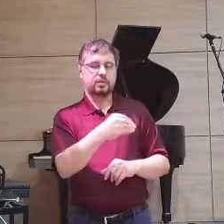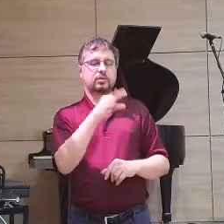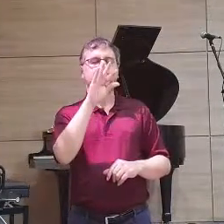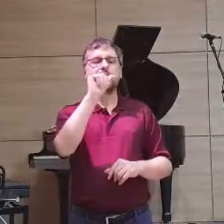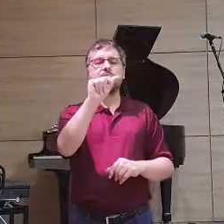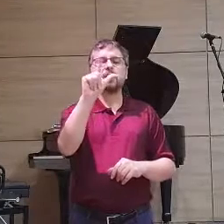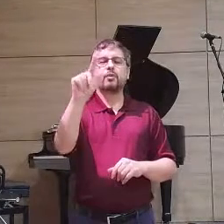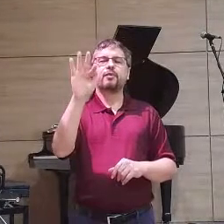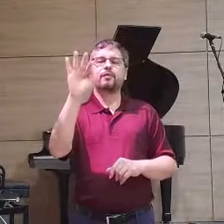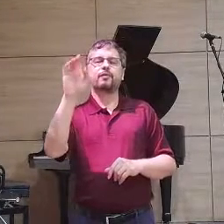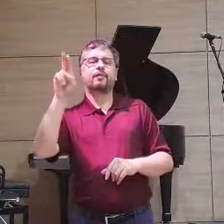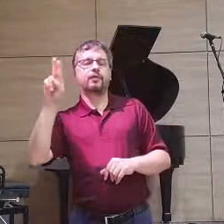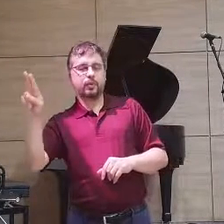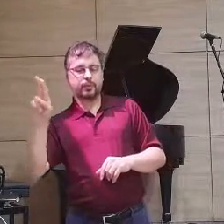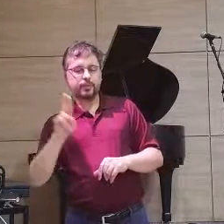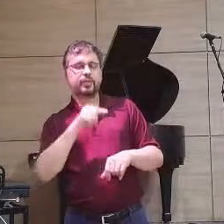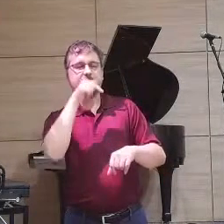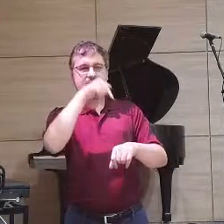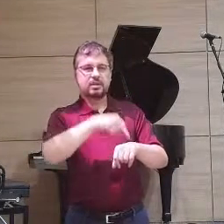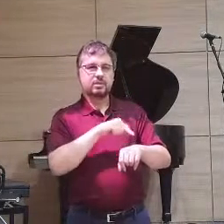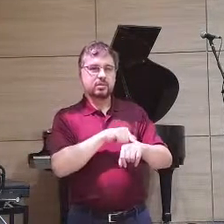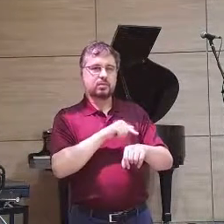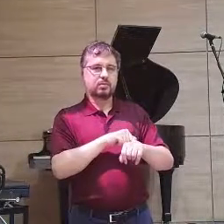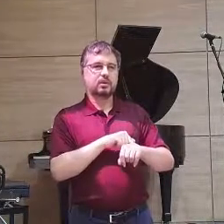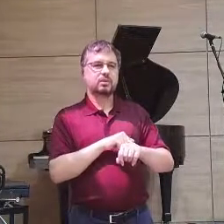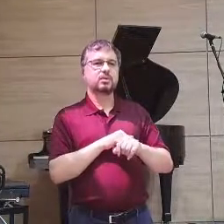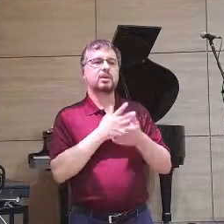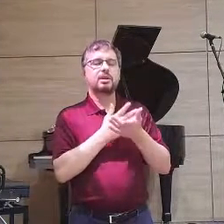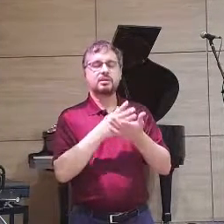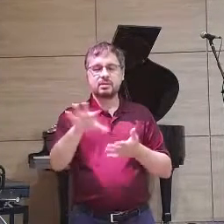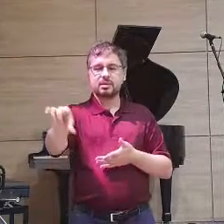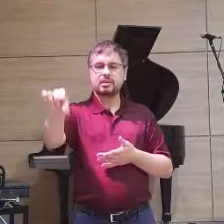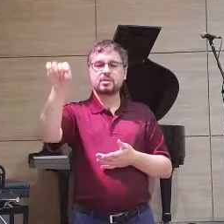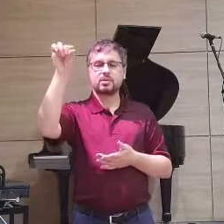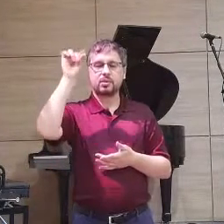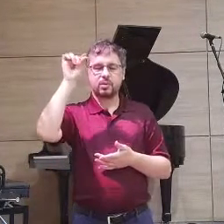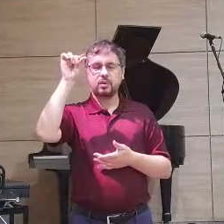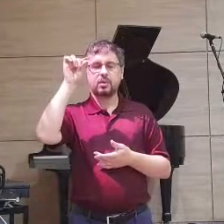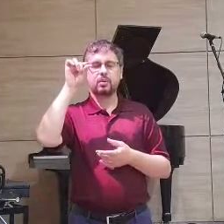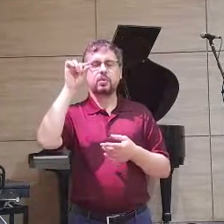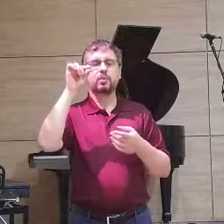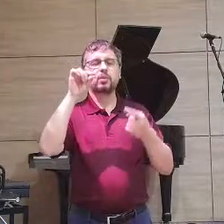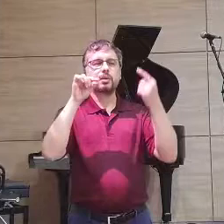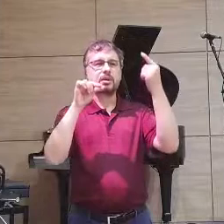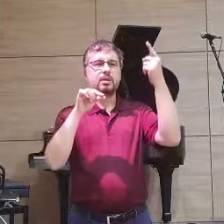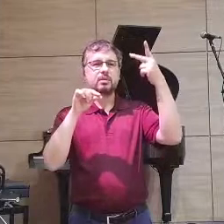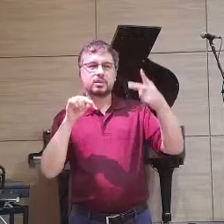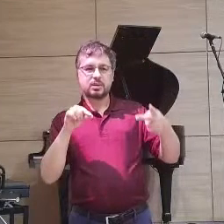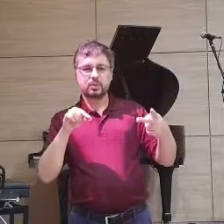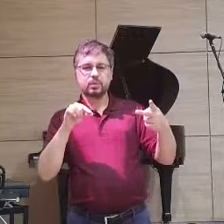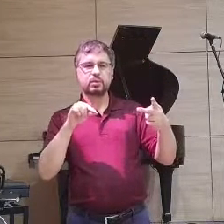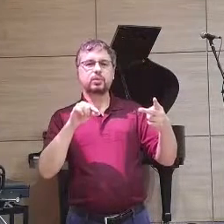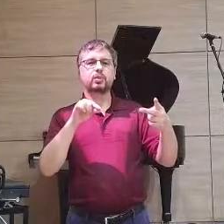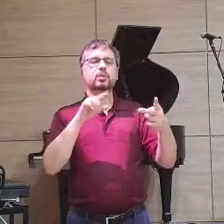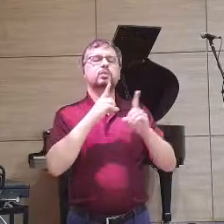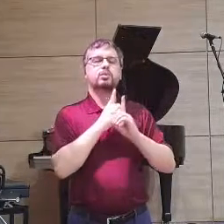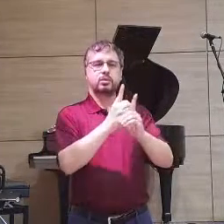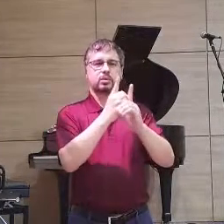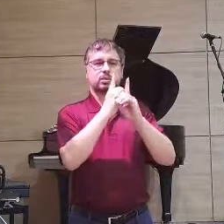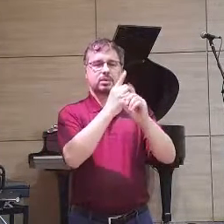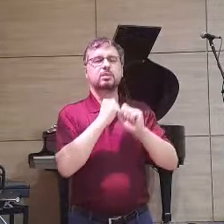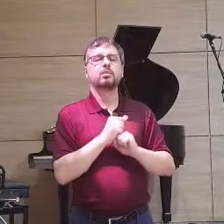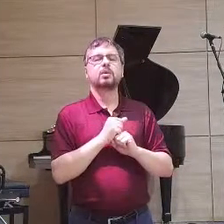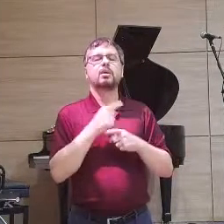versículo de 26 vai dizer que é nesse momento que ele selegen a o décimo segundo Apóstolo porque Judas havia